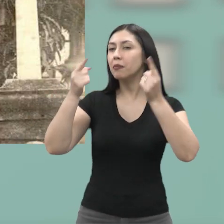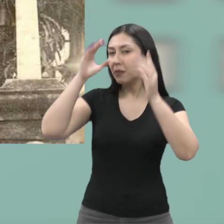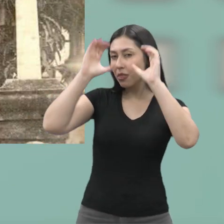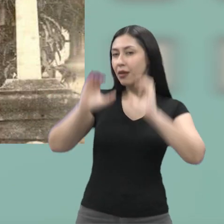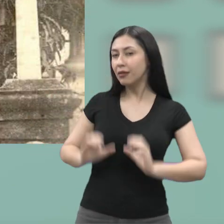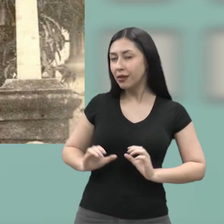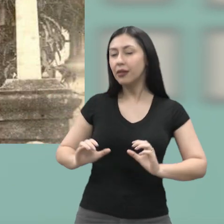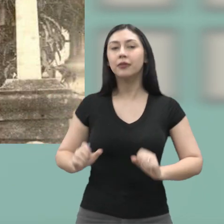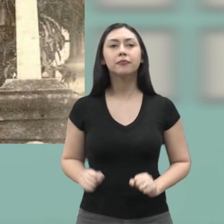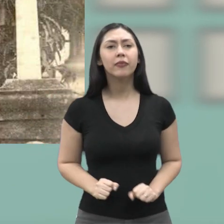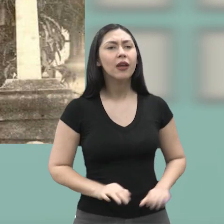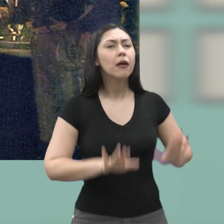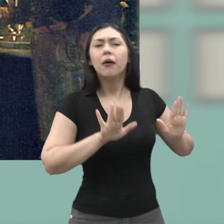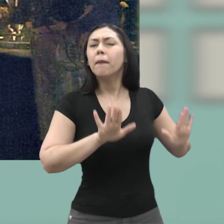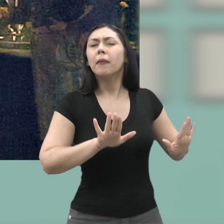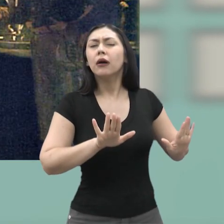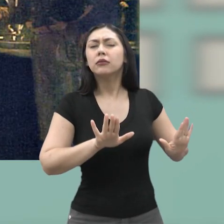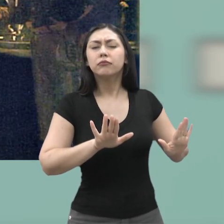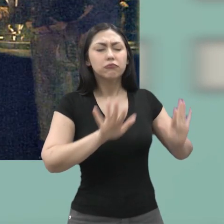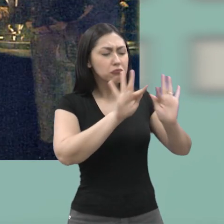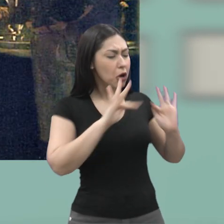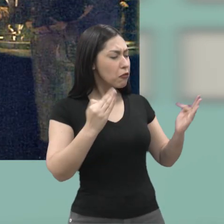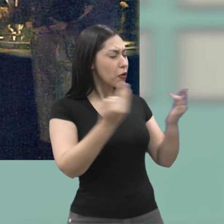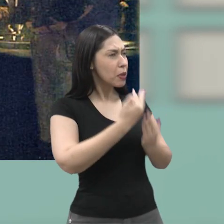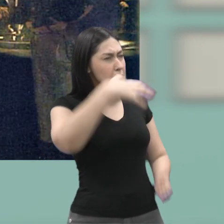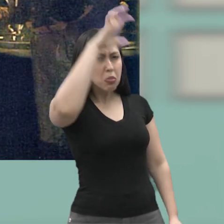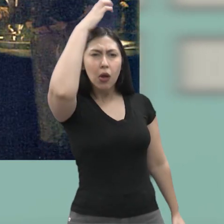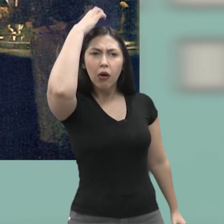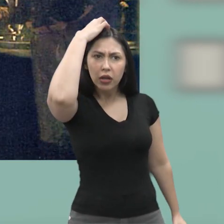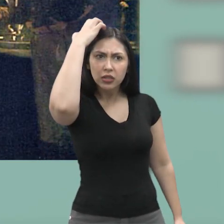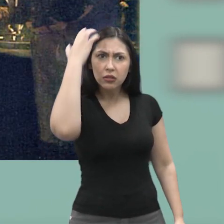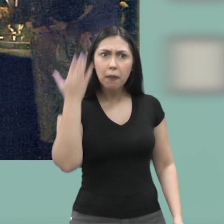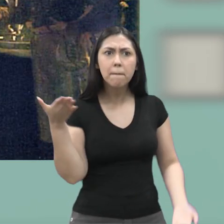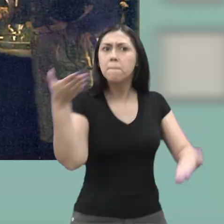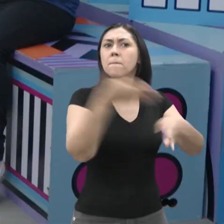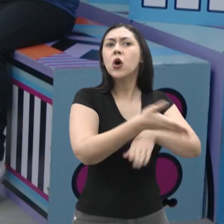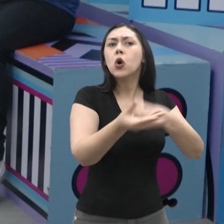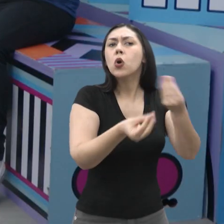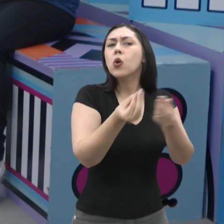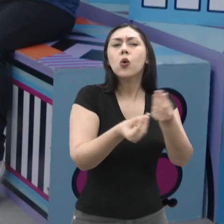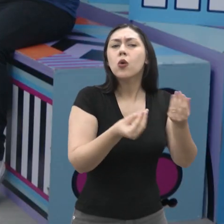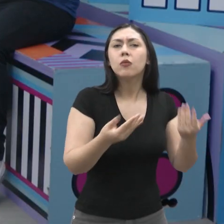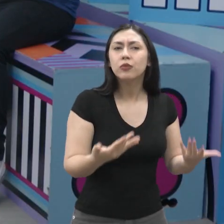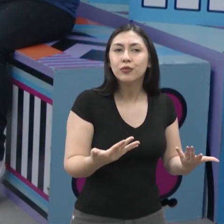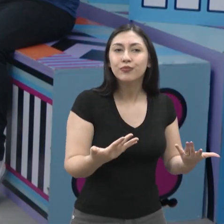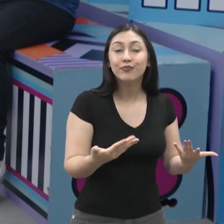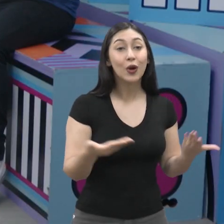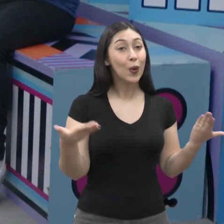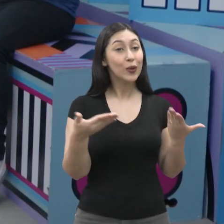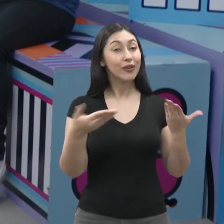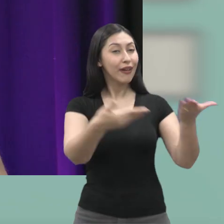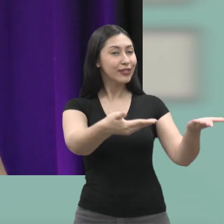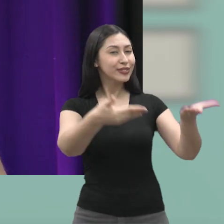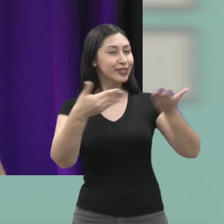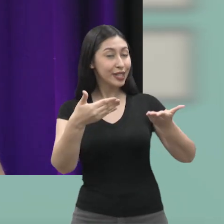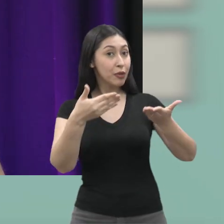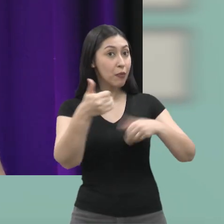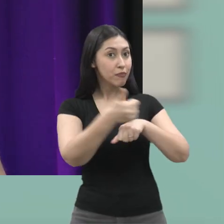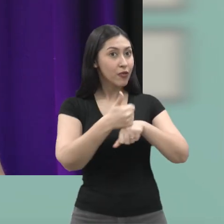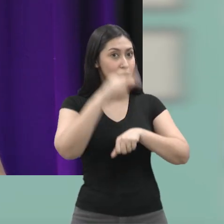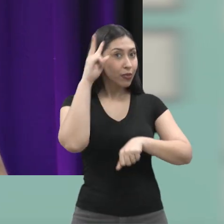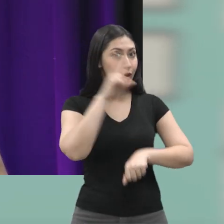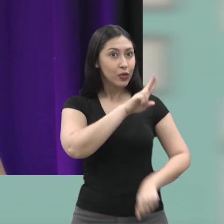E a família real, hein? Qual é o envolvimento dela nesse momento do país? Quem bate um papo com a gente é o historiador